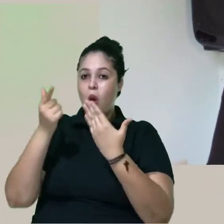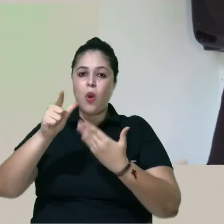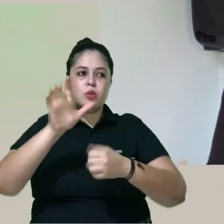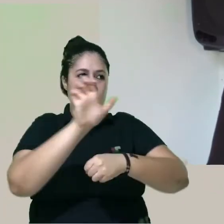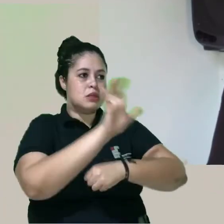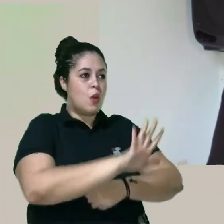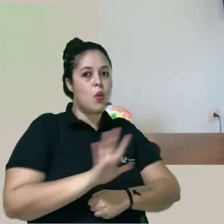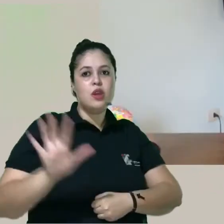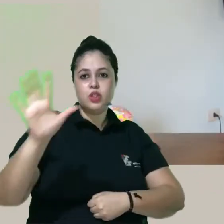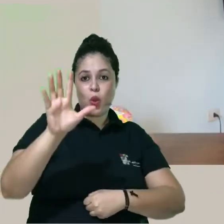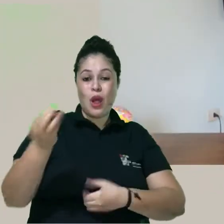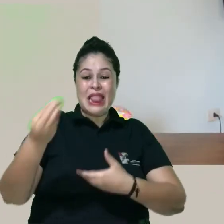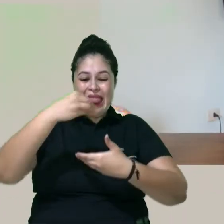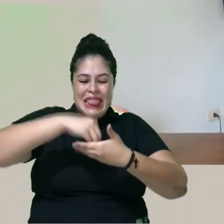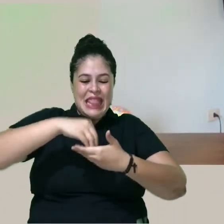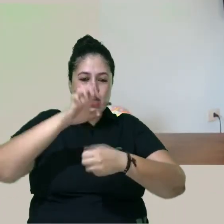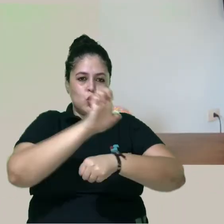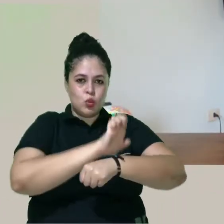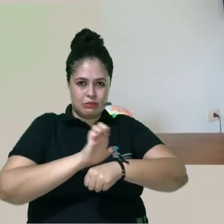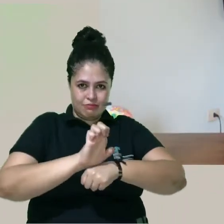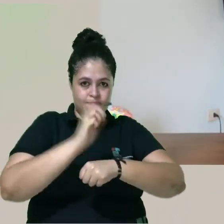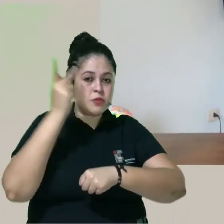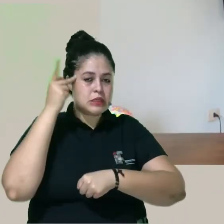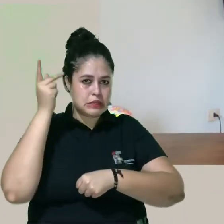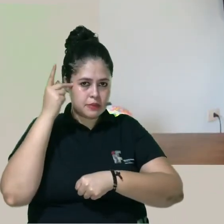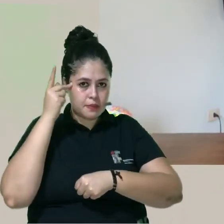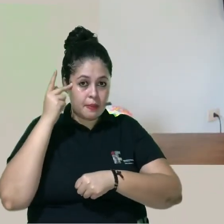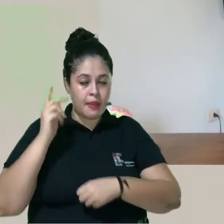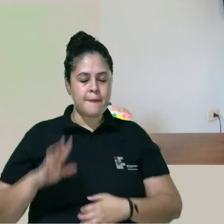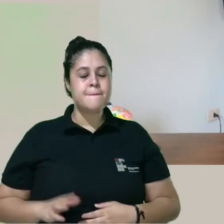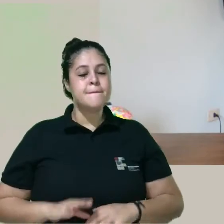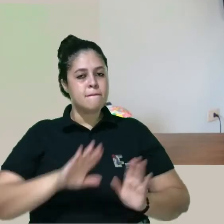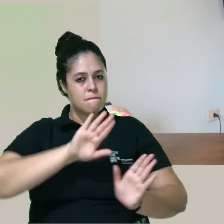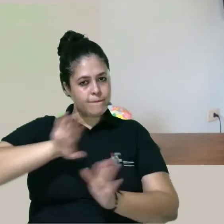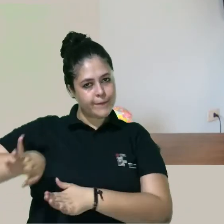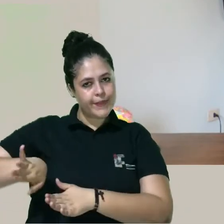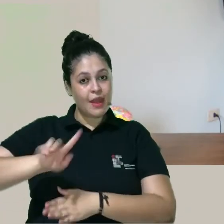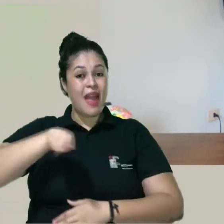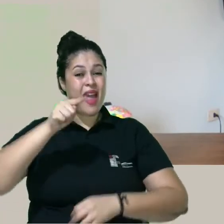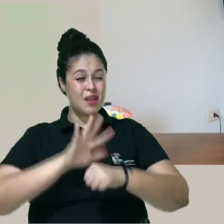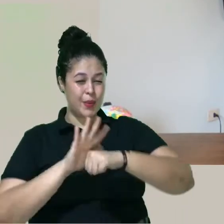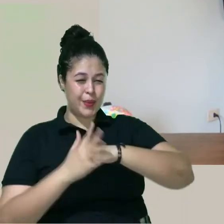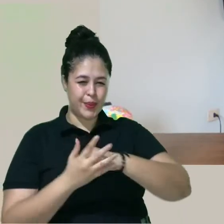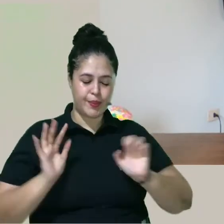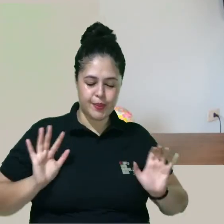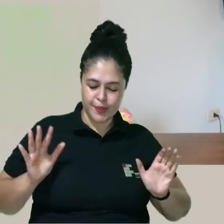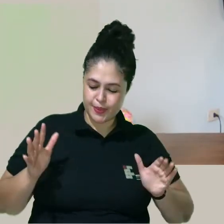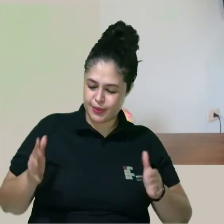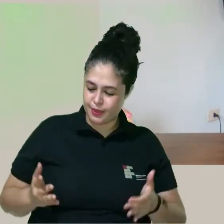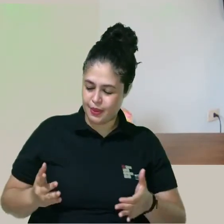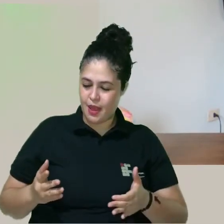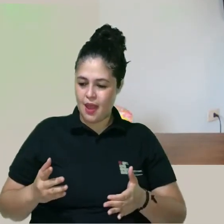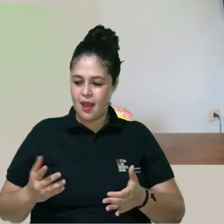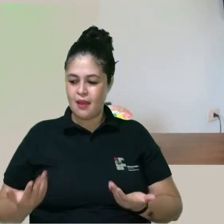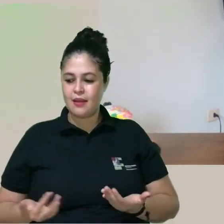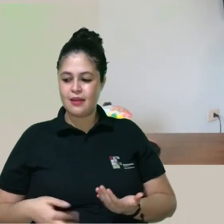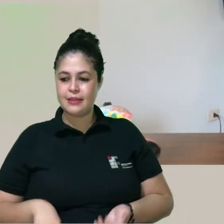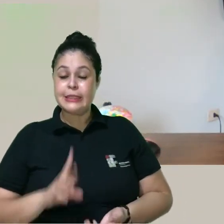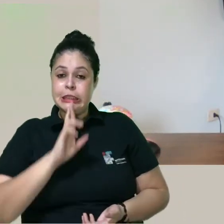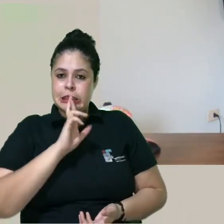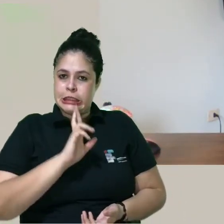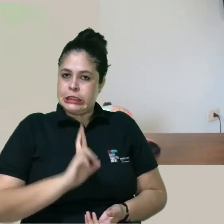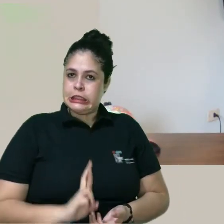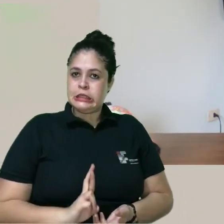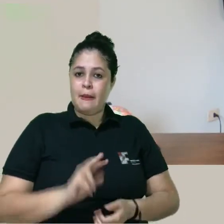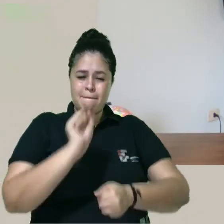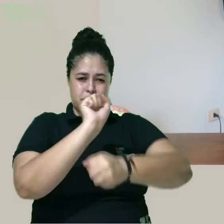outras regiões. Então, essa pandemia, ela resultou na paralisação